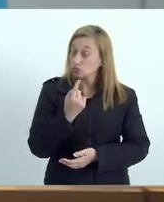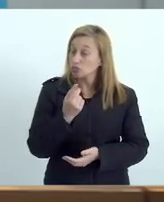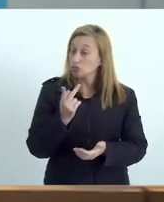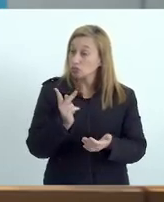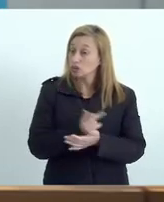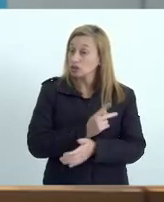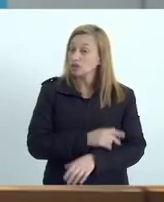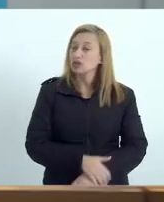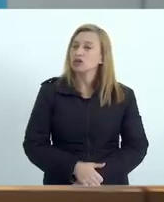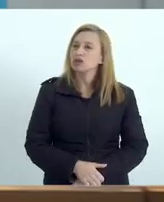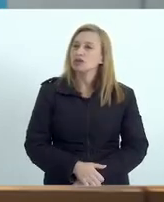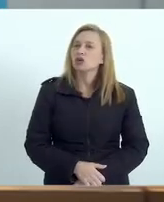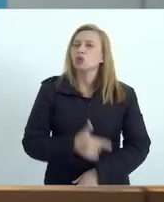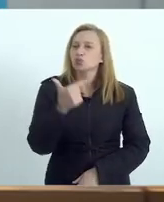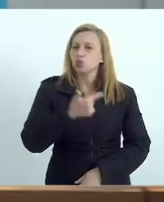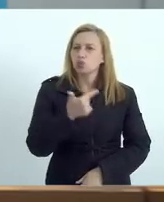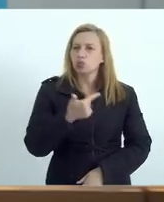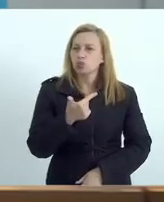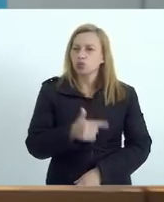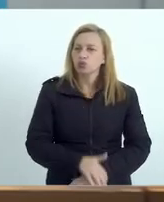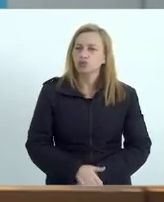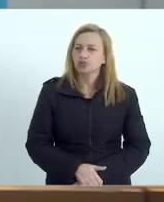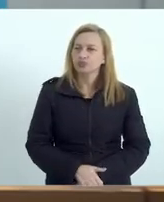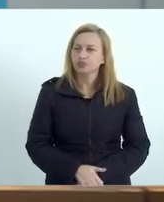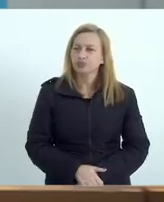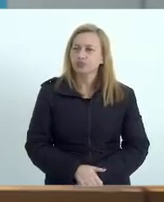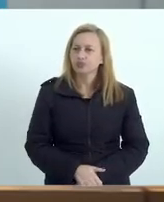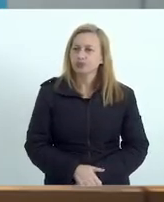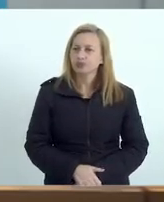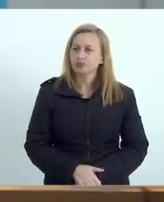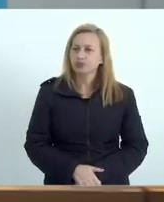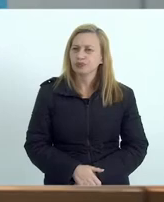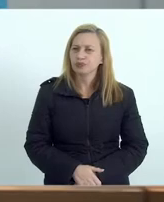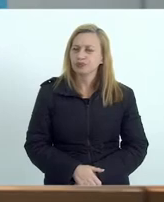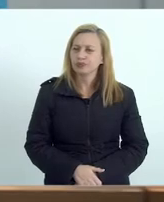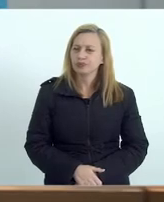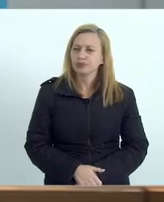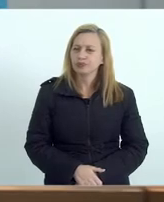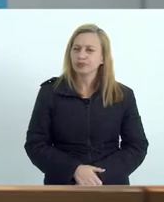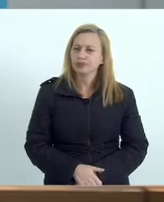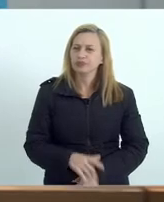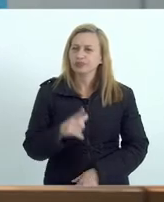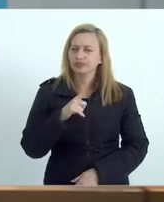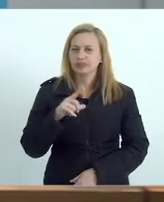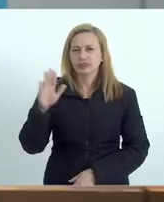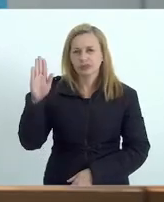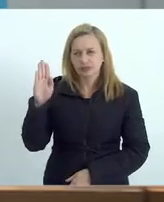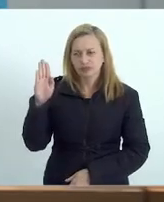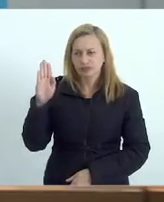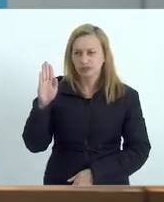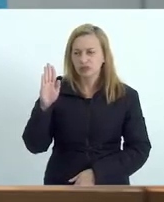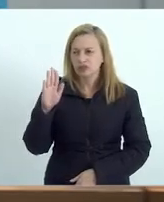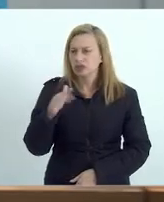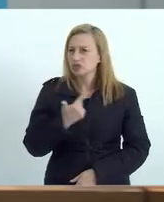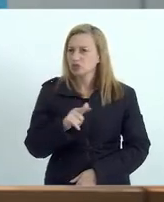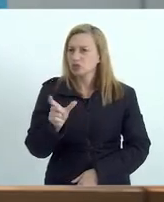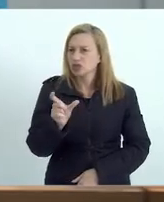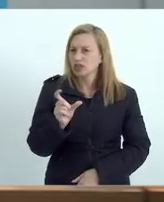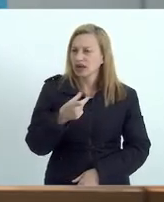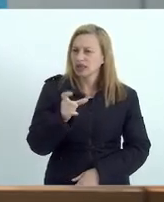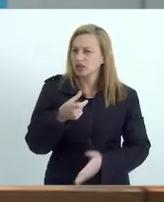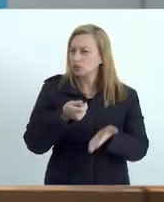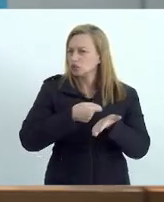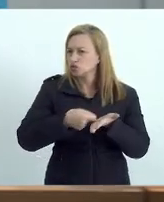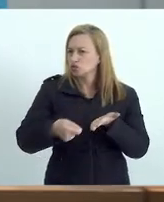fatos o segundo fato é o seguinte tem um candidato que nem cartão de